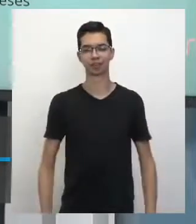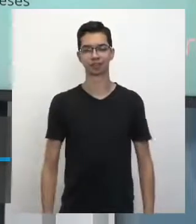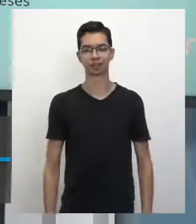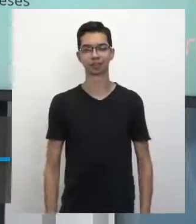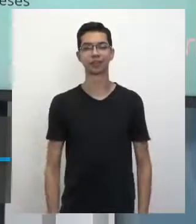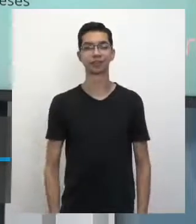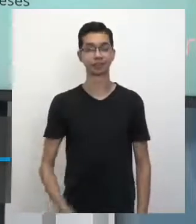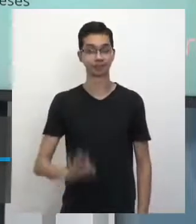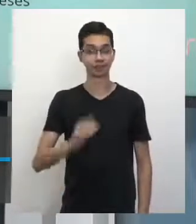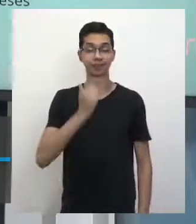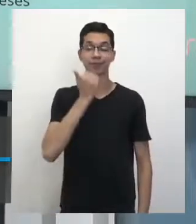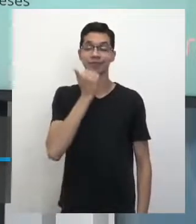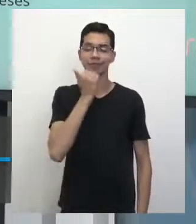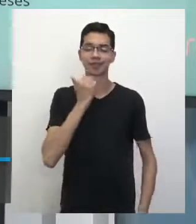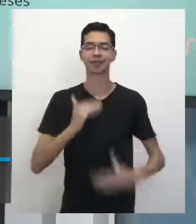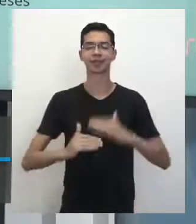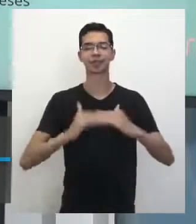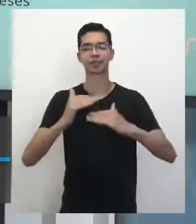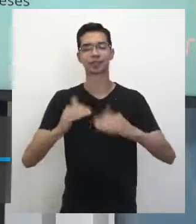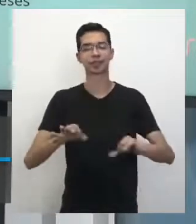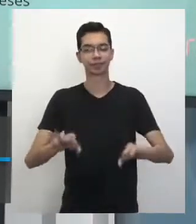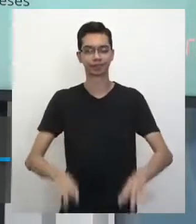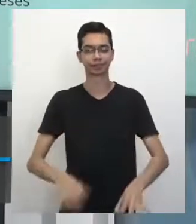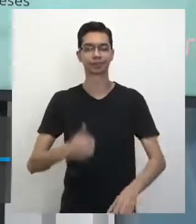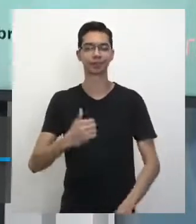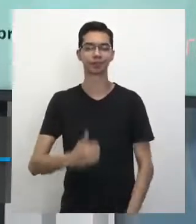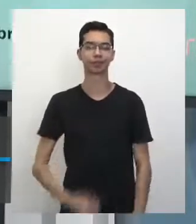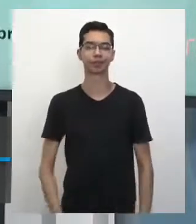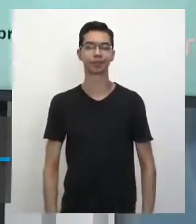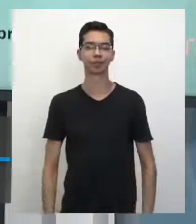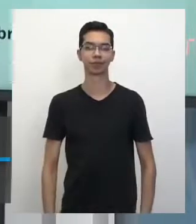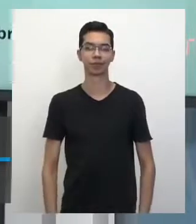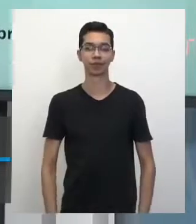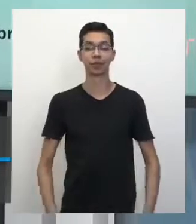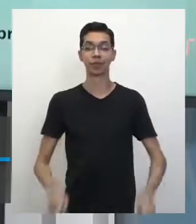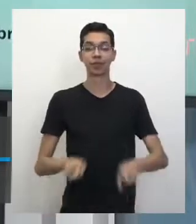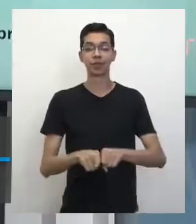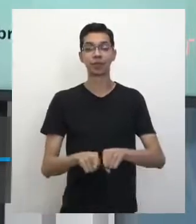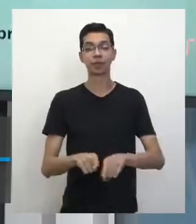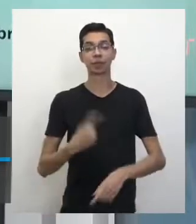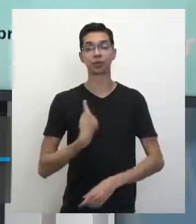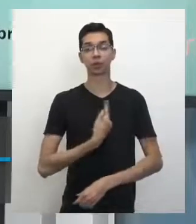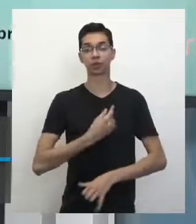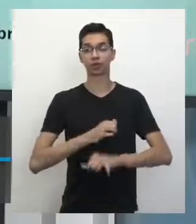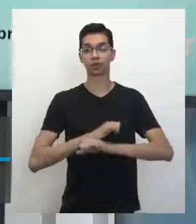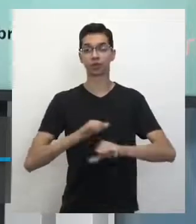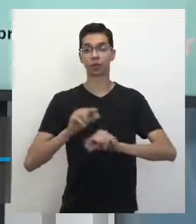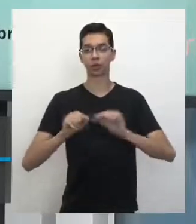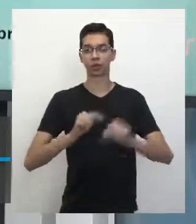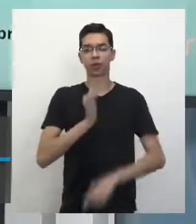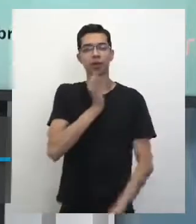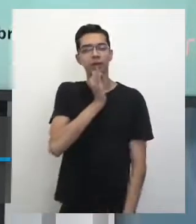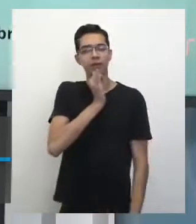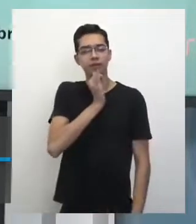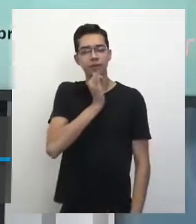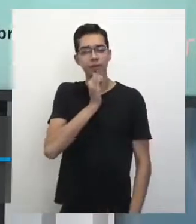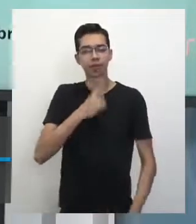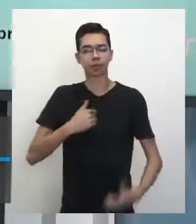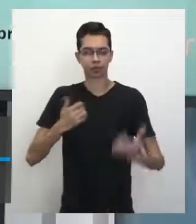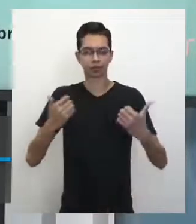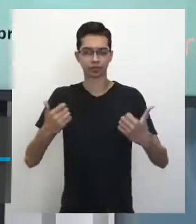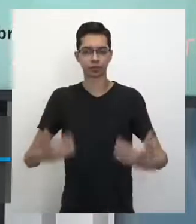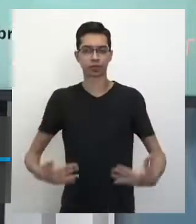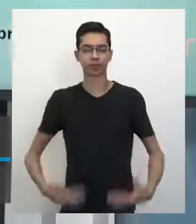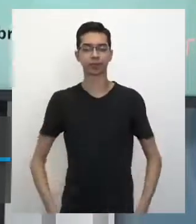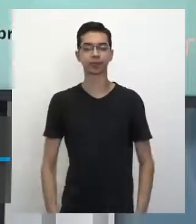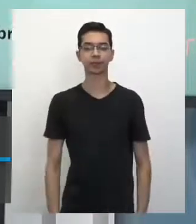ciência. Desenvolvimento da ciência, né? Muito bacana. Exatamente. E aí, gente, né, quando a gente fala, vamos, né, pegar um exemplo, né, de